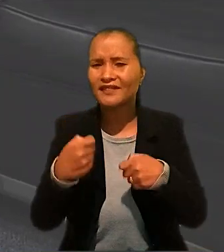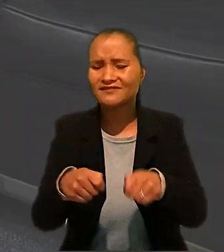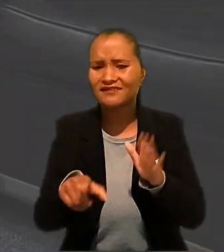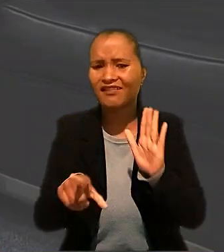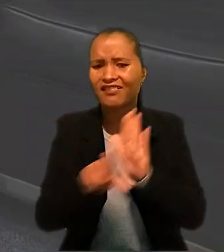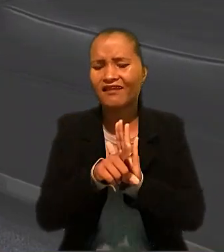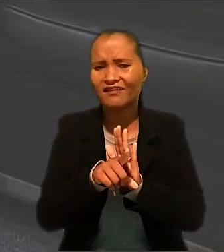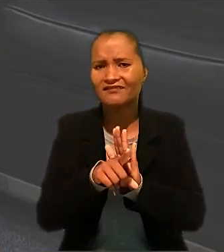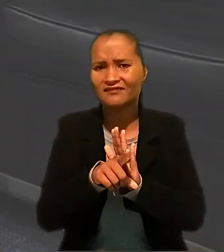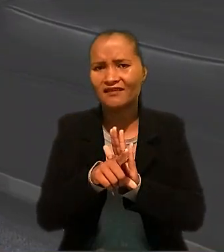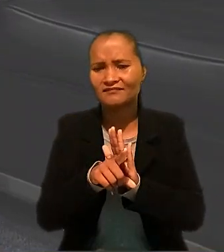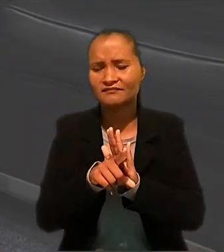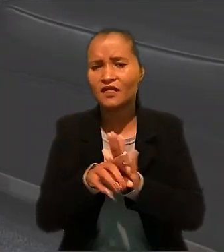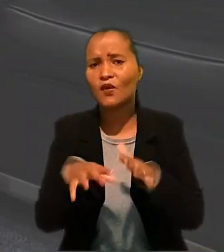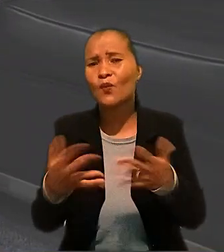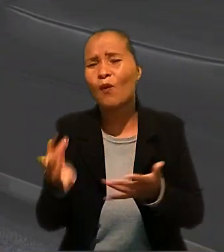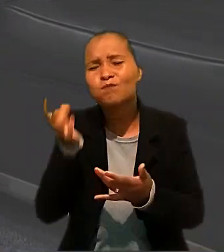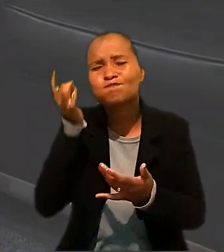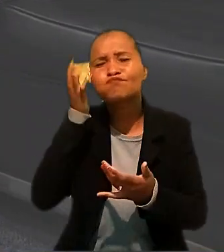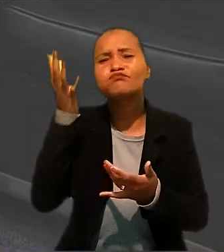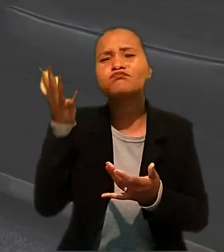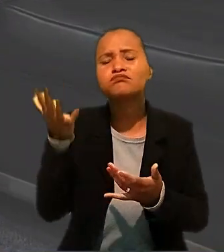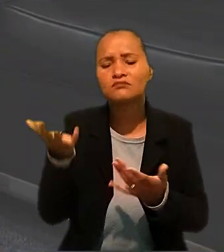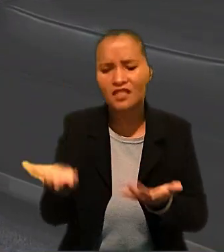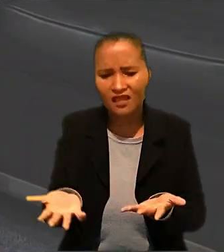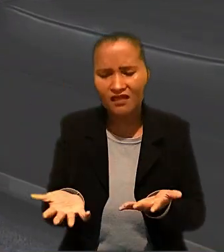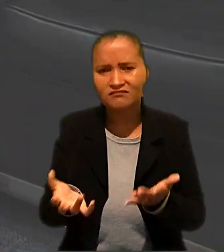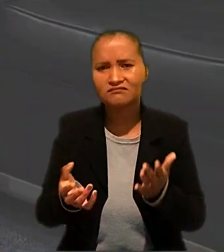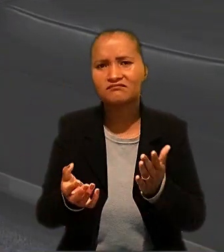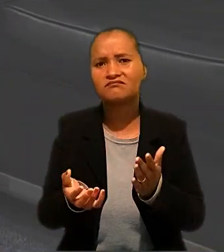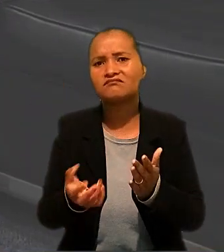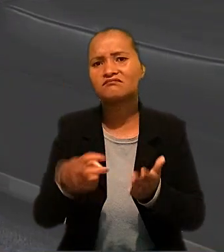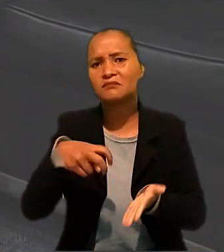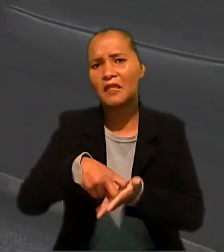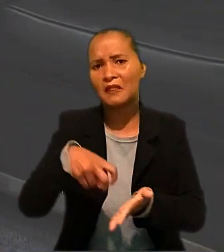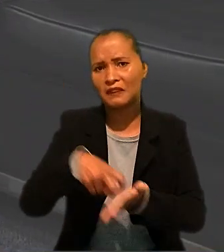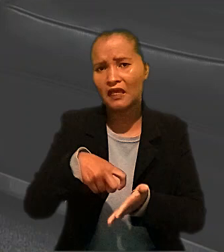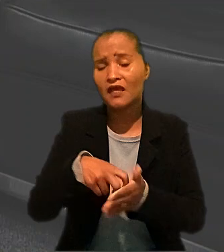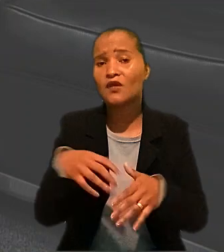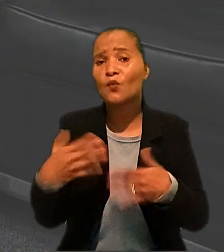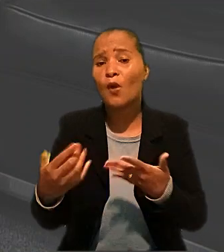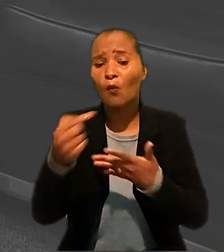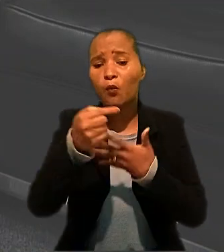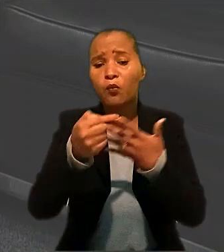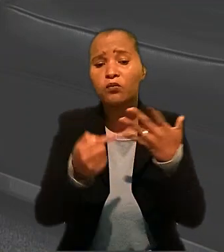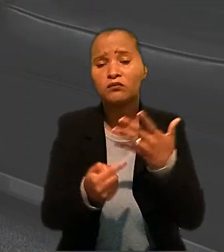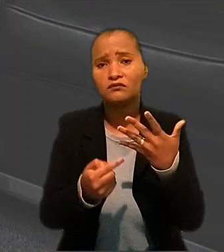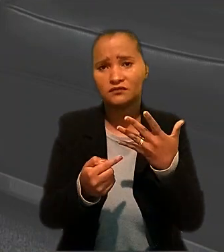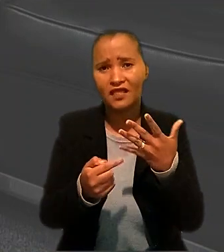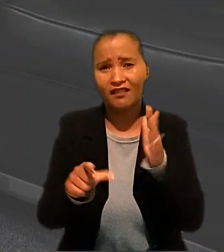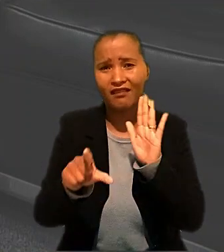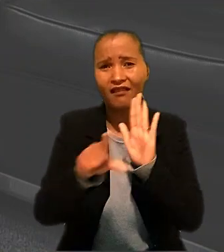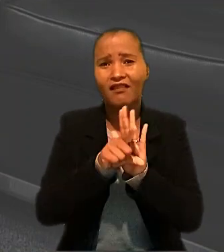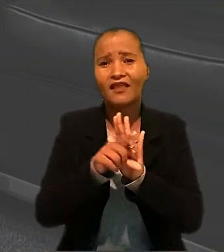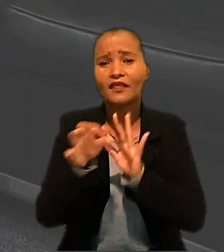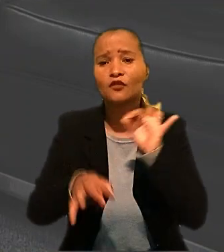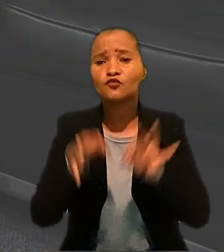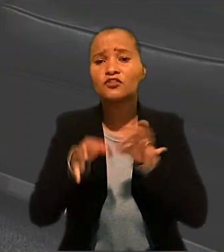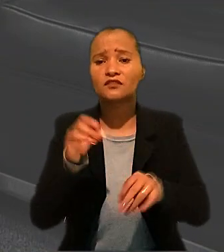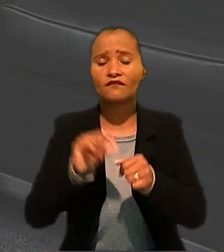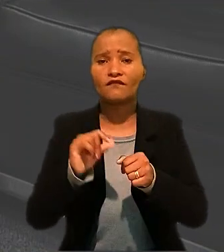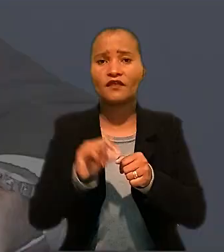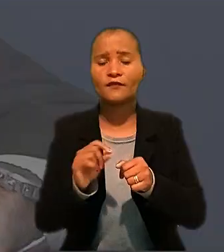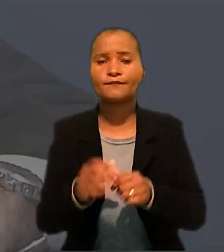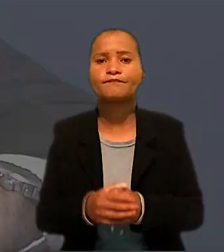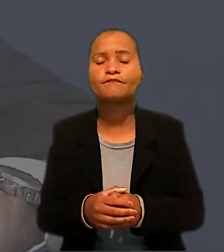de políticas públicas. Quais são as consequências penais e quais as medidas de política pública que a justiça como um todo